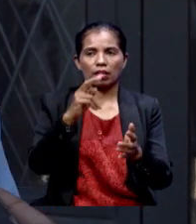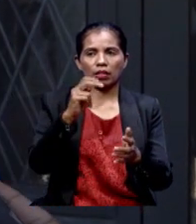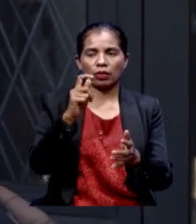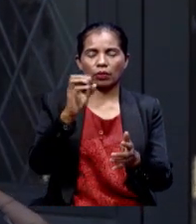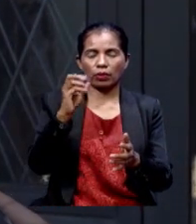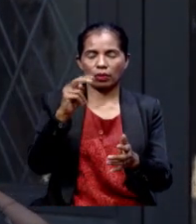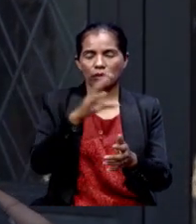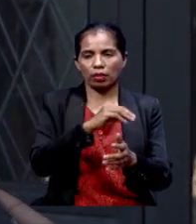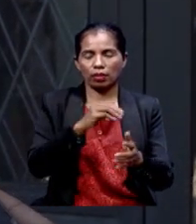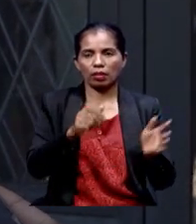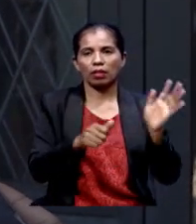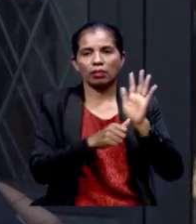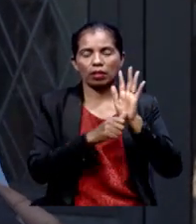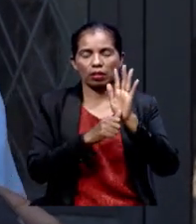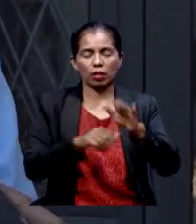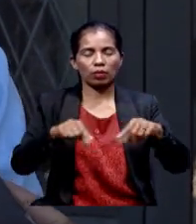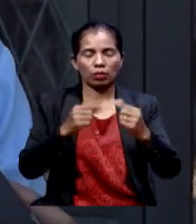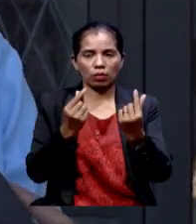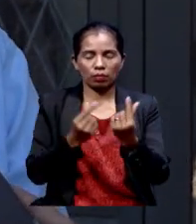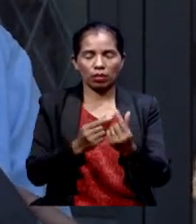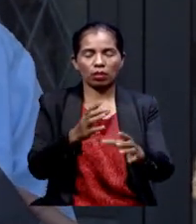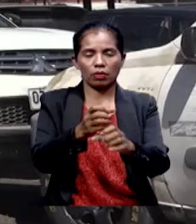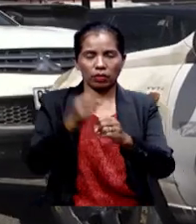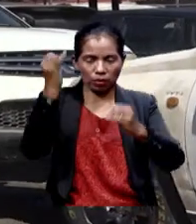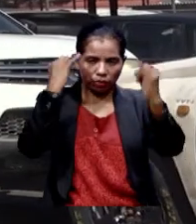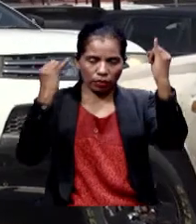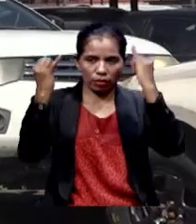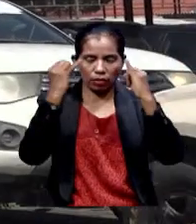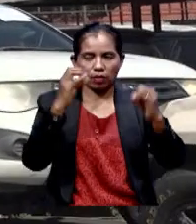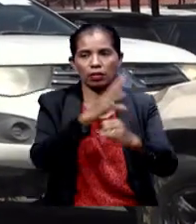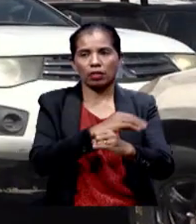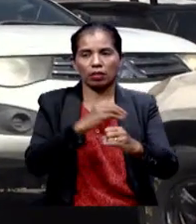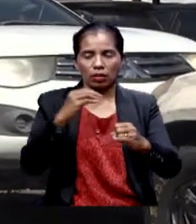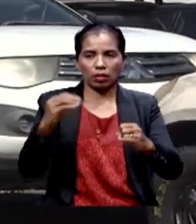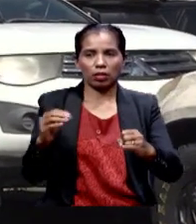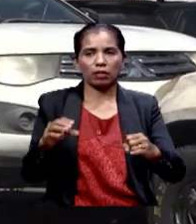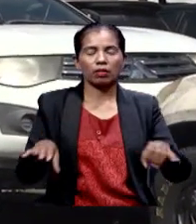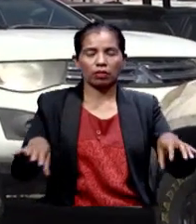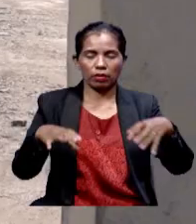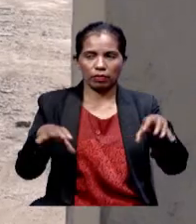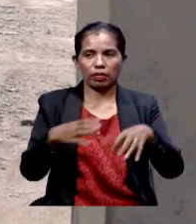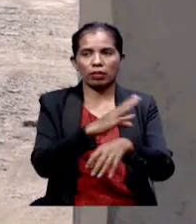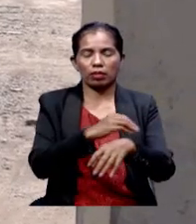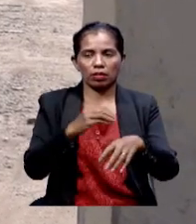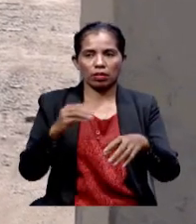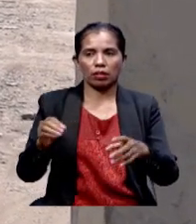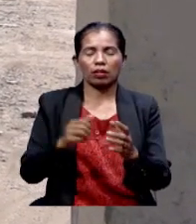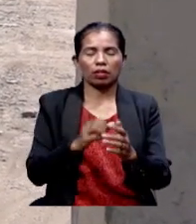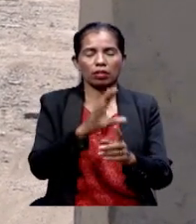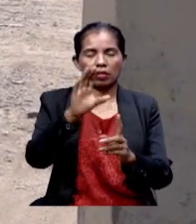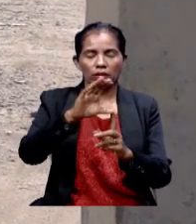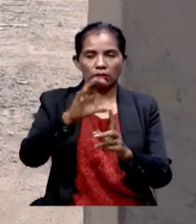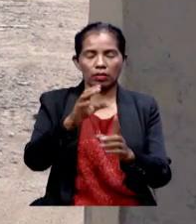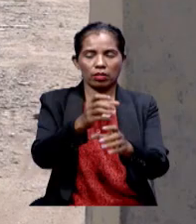explica, presença equipa conjunta ne, a tu recolha informação nebe ligado ao quadro oficial, no cargo se fia cira nebe